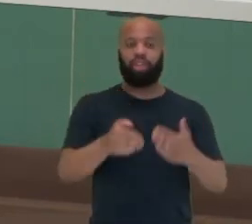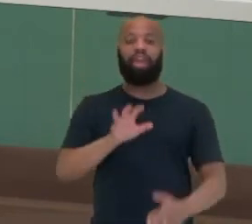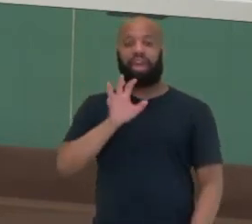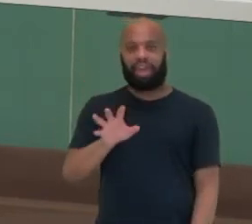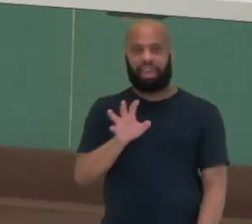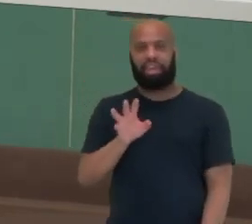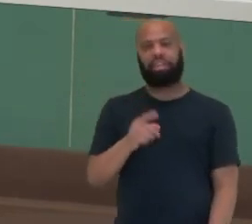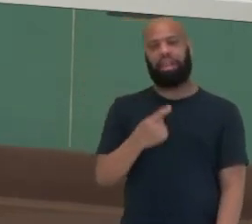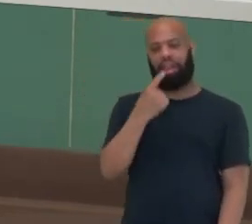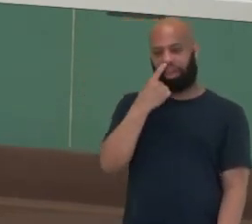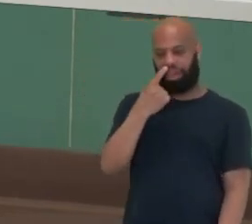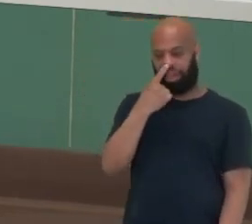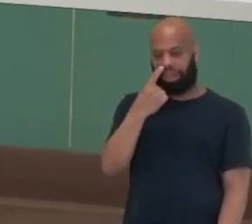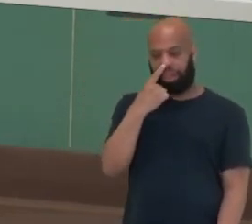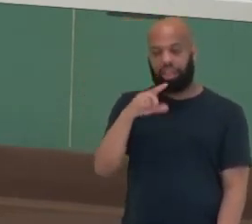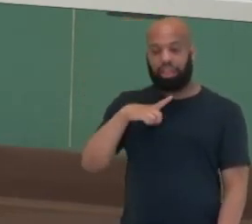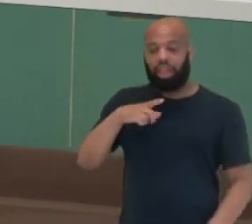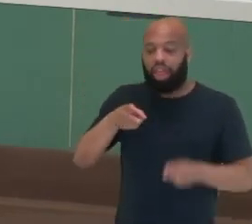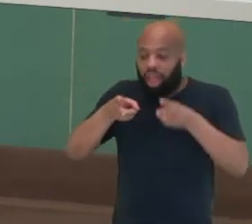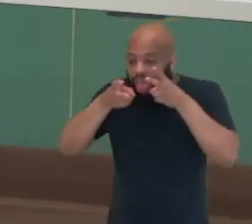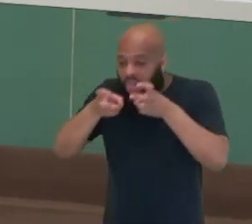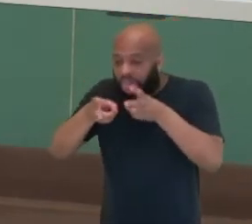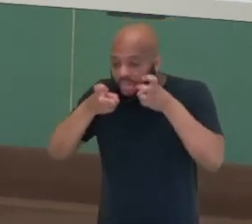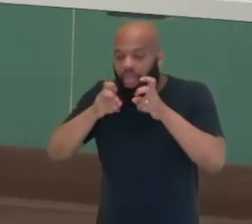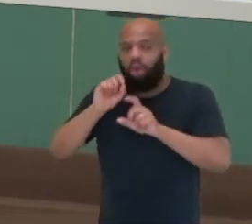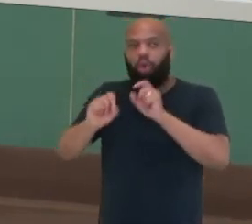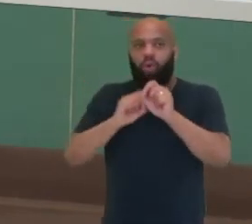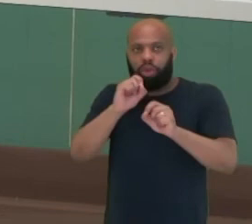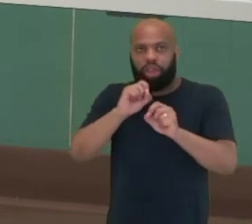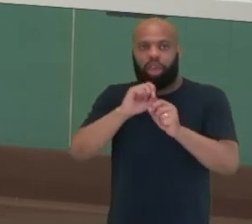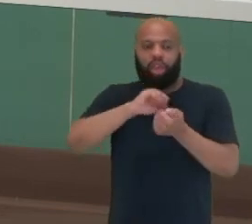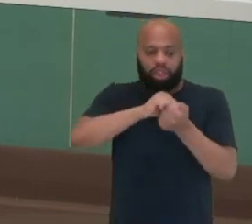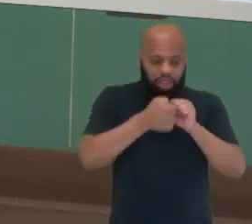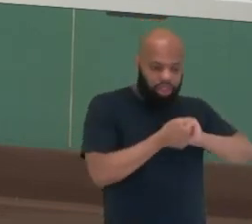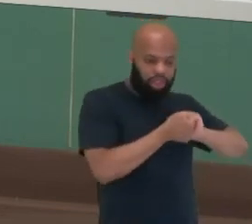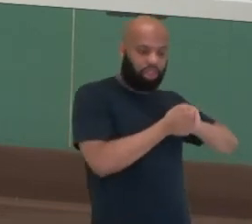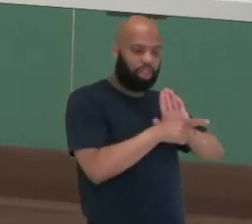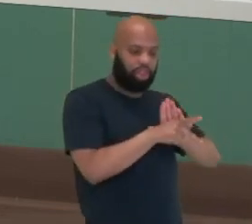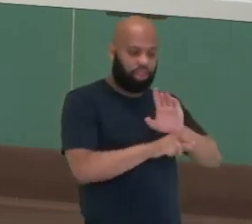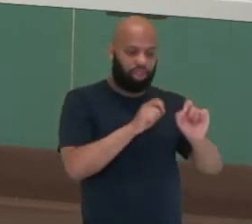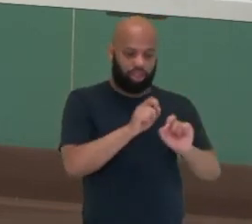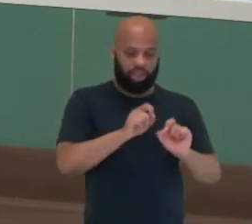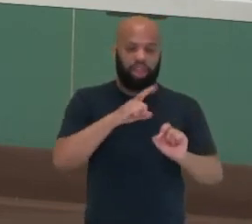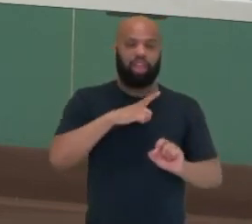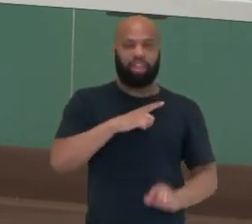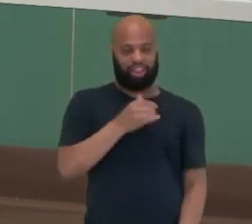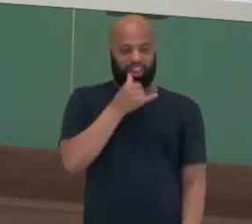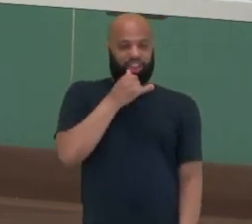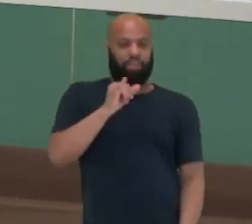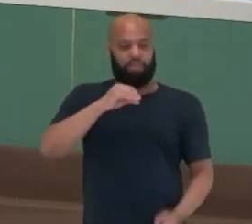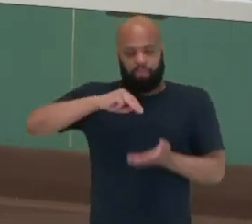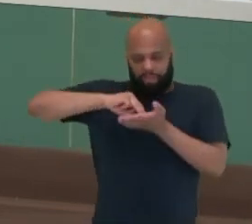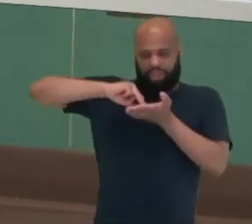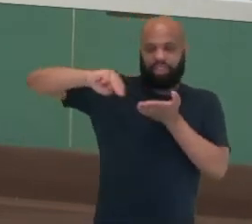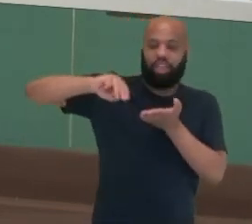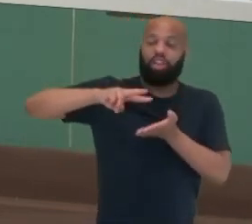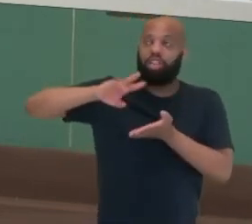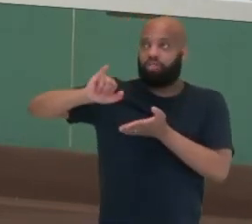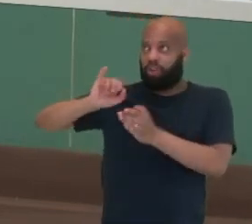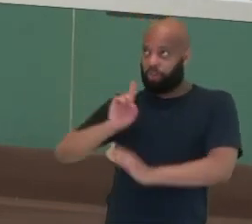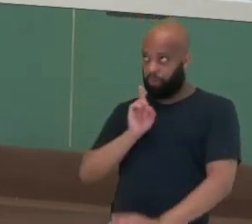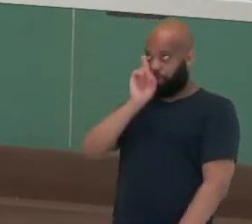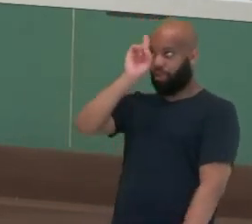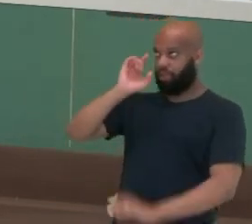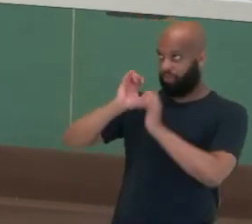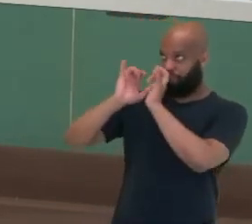recebe os estímulos e os transforma em quê? Em impulsos nervosos, que são interpretados como